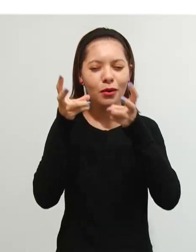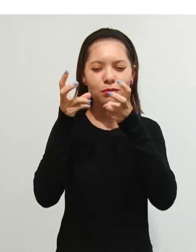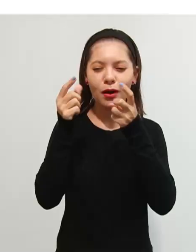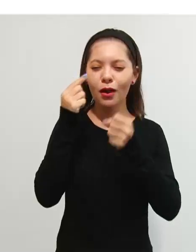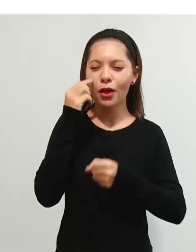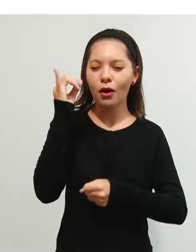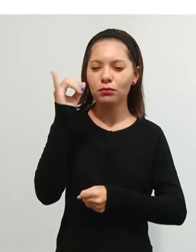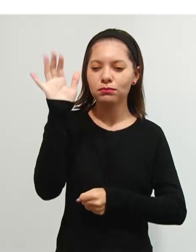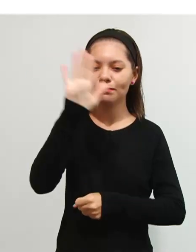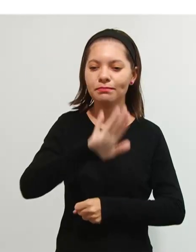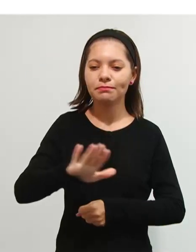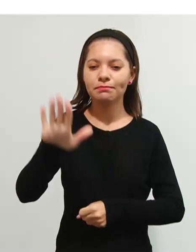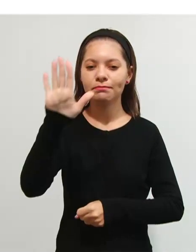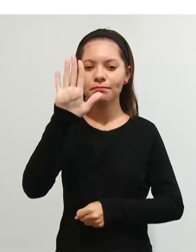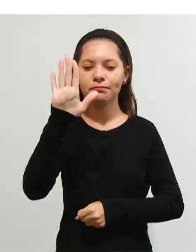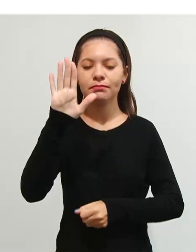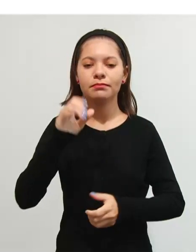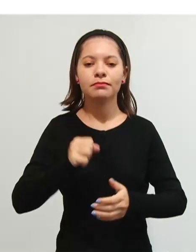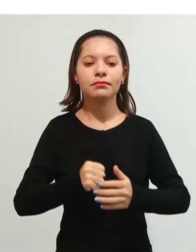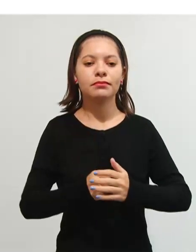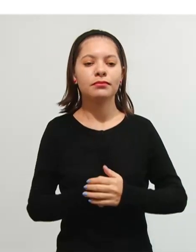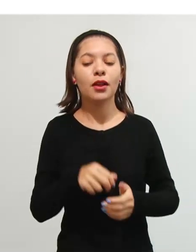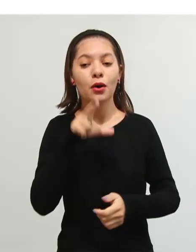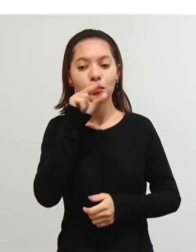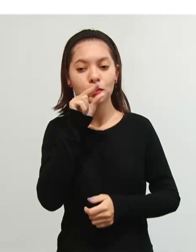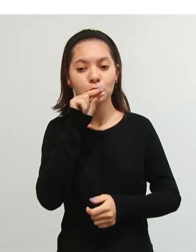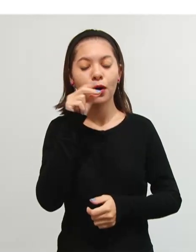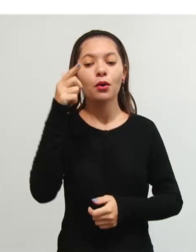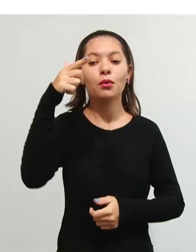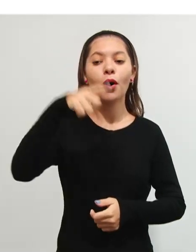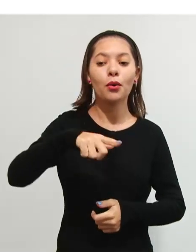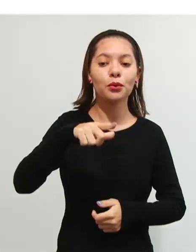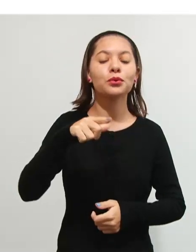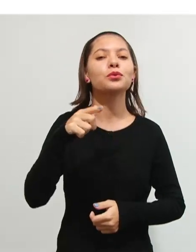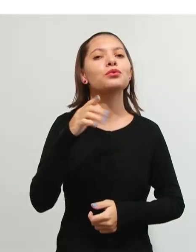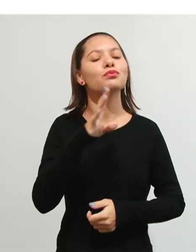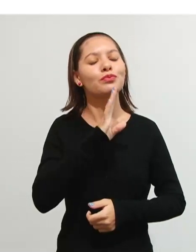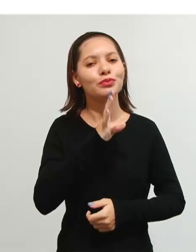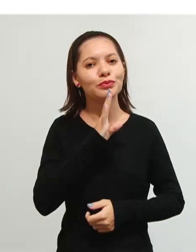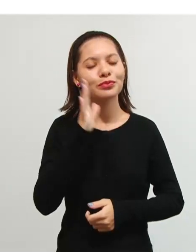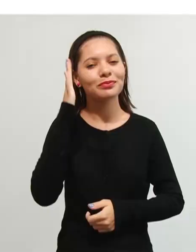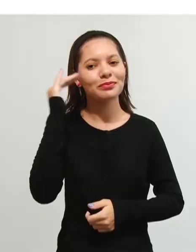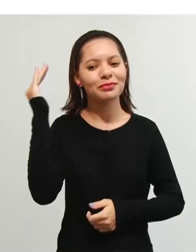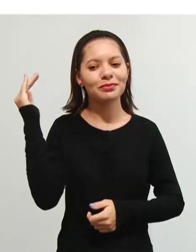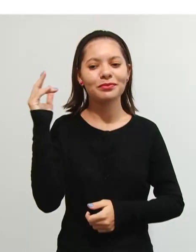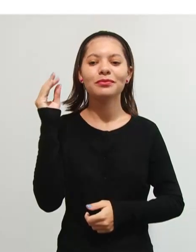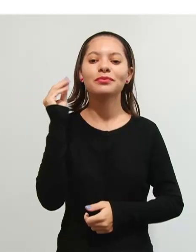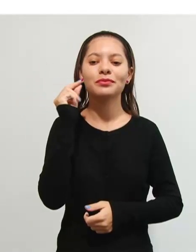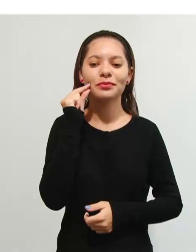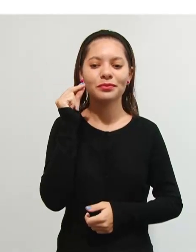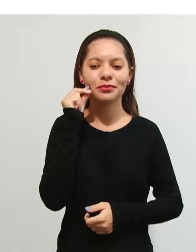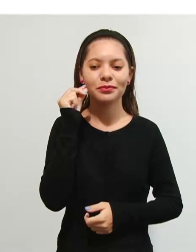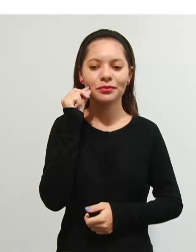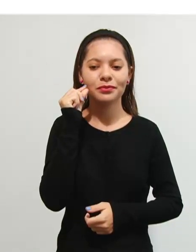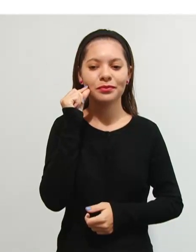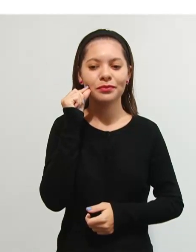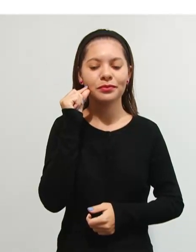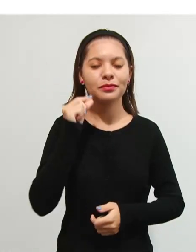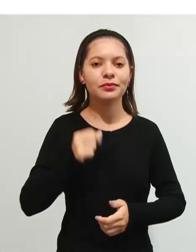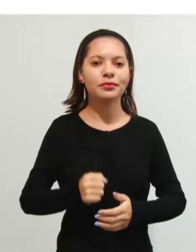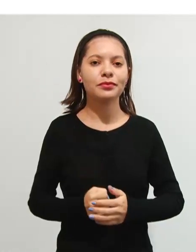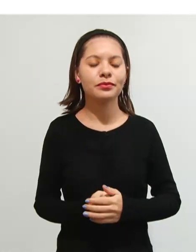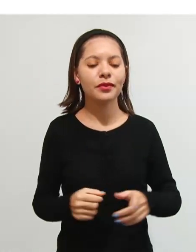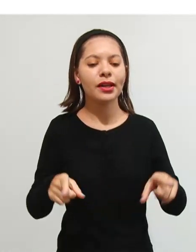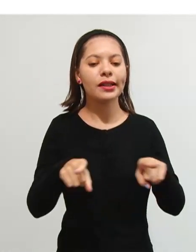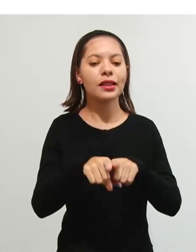imagem, uma delas foi do pombo e a outra, como é mais conhecida, a do rato, que nós vamos comentar no próximo slide. E ele também teve